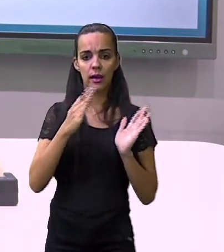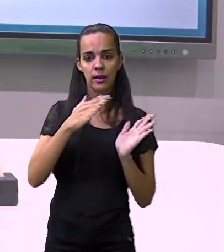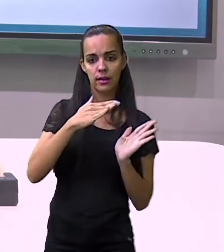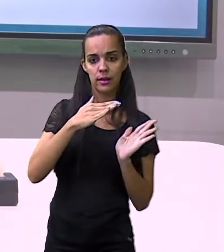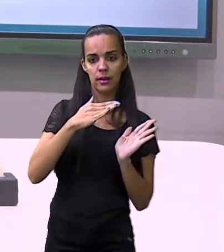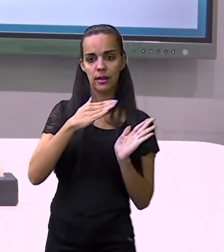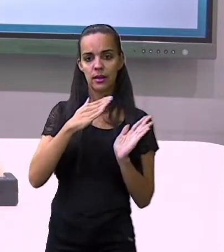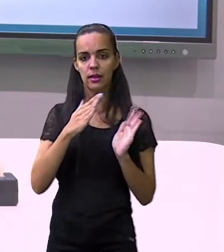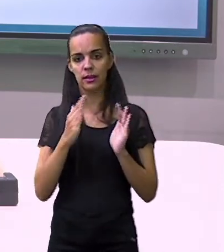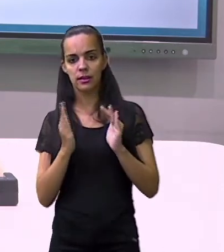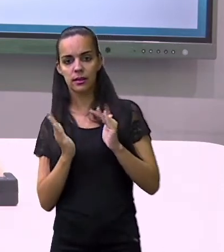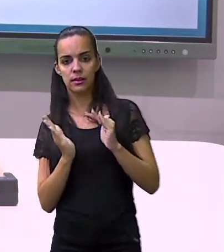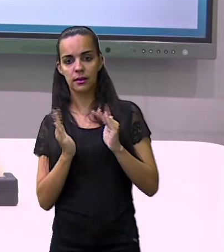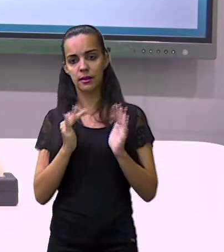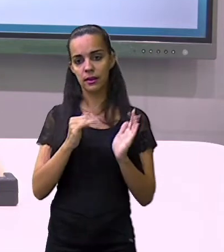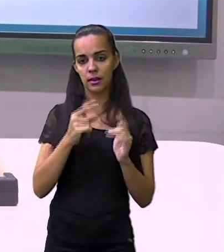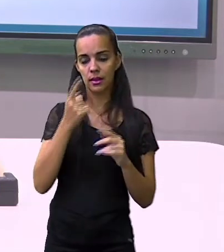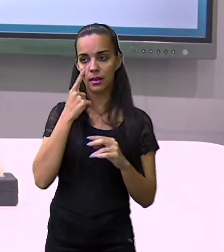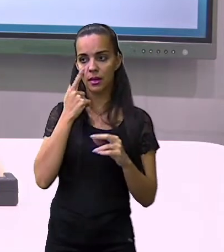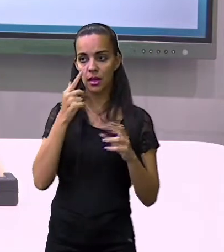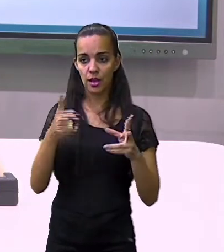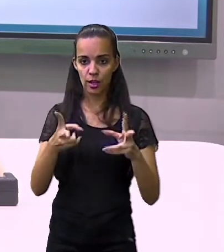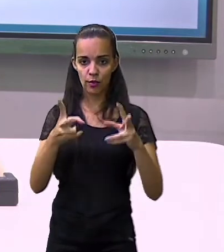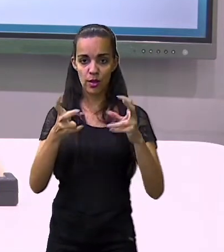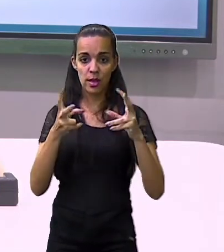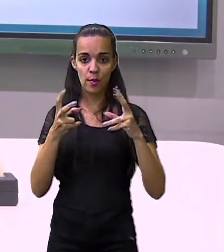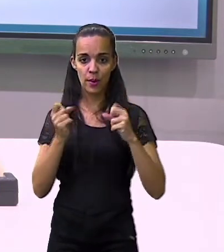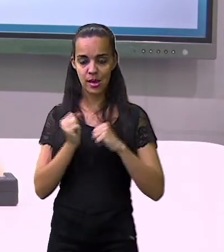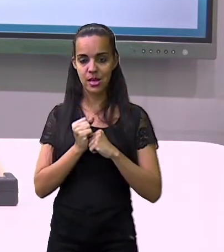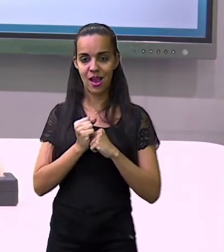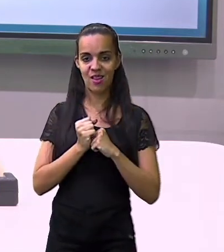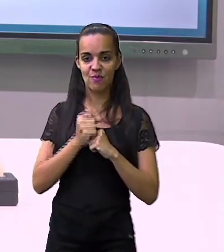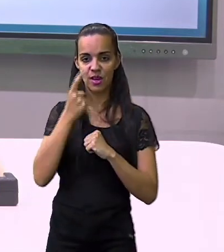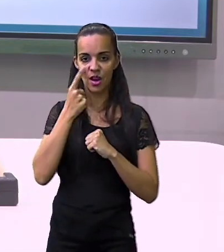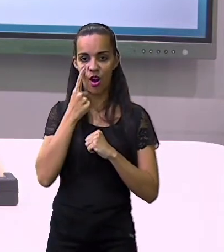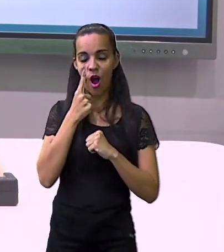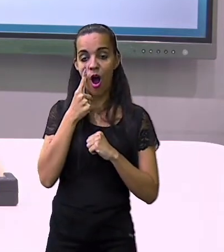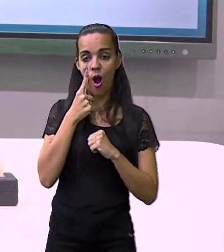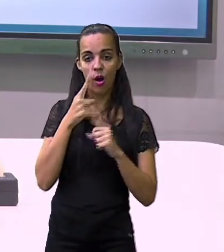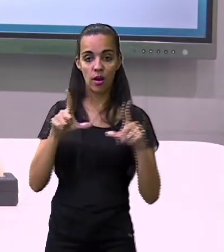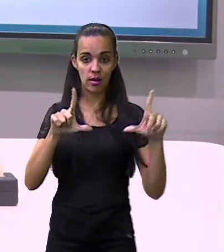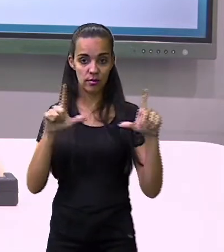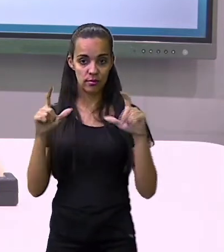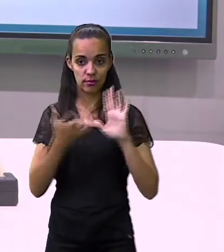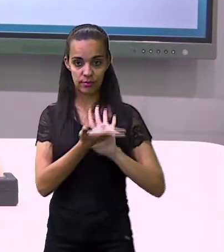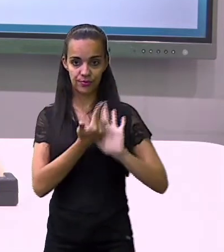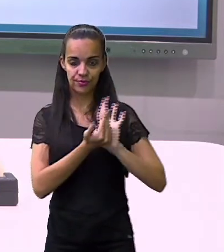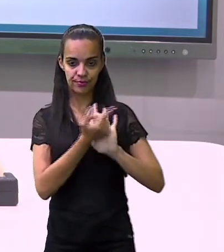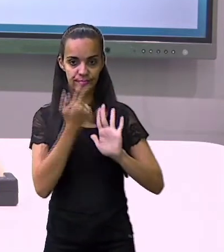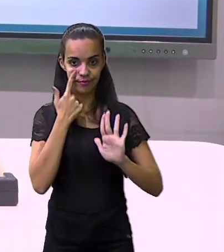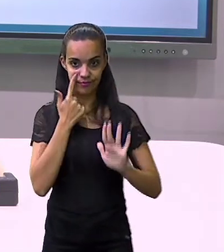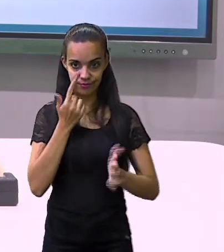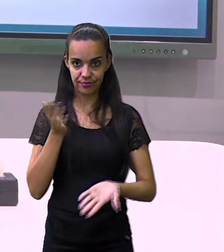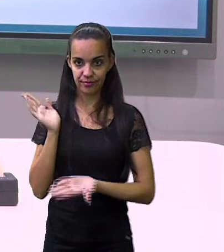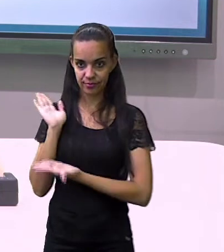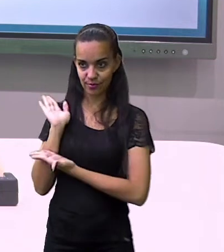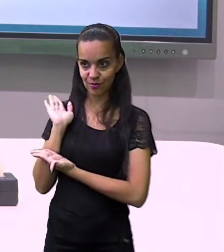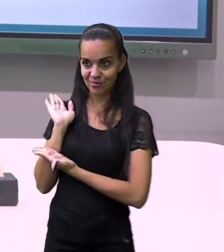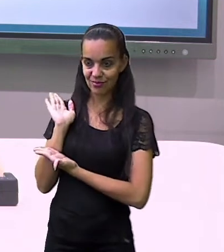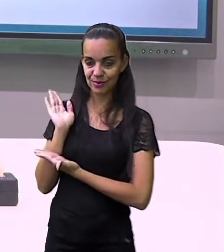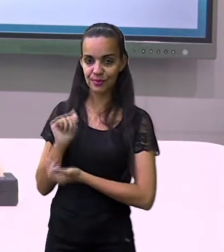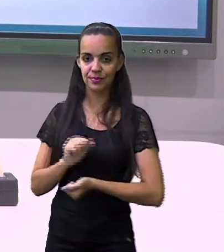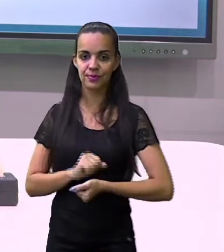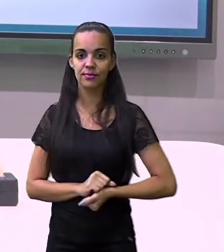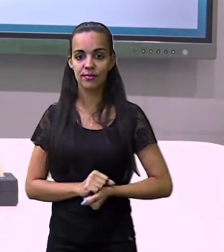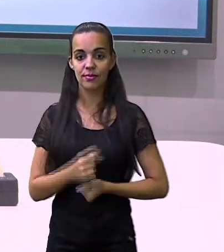nossas sombras, olha, elas ficam estendidas lateralmente. Se não houvesse essa